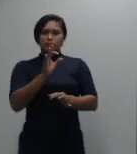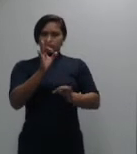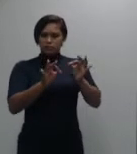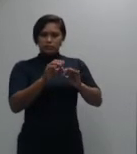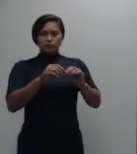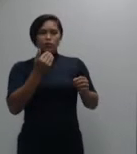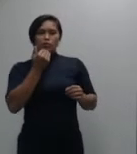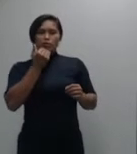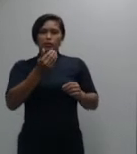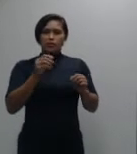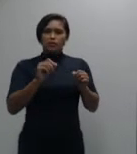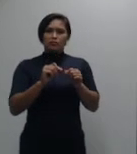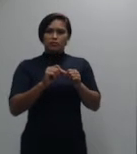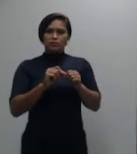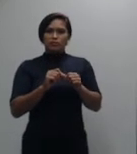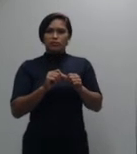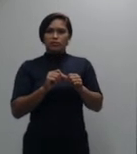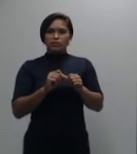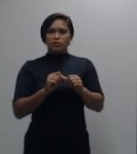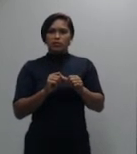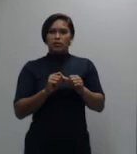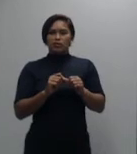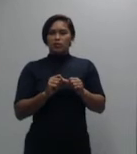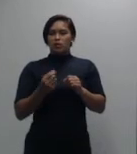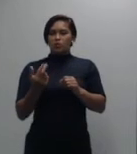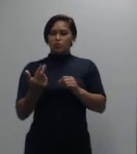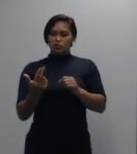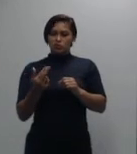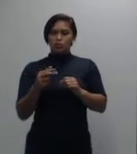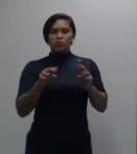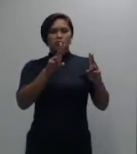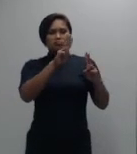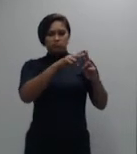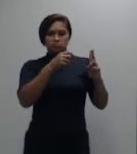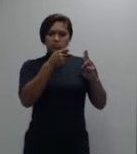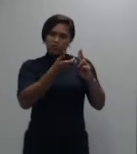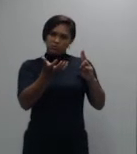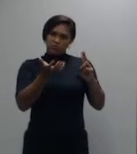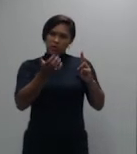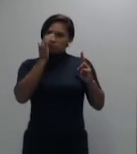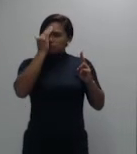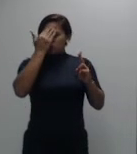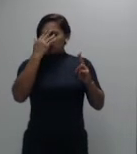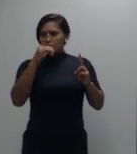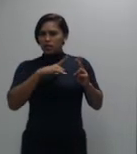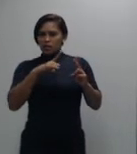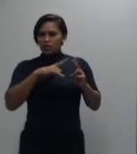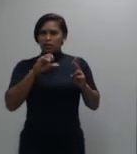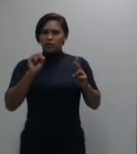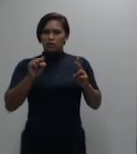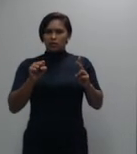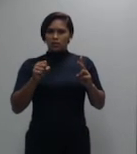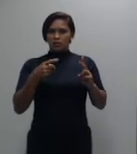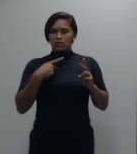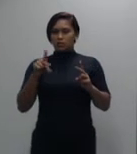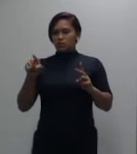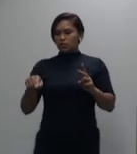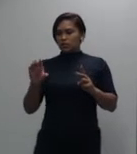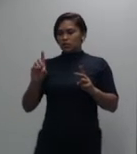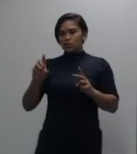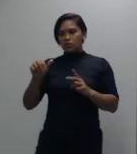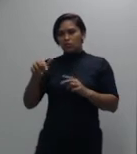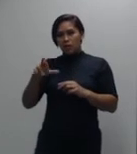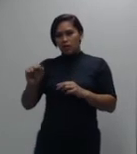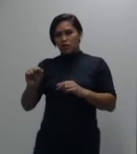feito pelos meus Apps o Daniel economia internet eu tô sentindo de que havia o Neymar está me interpretando